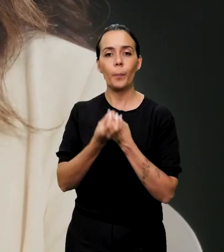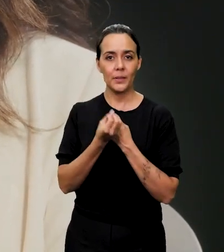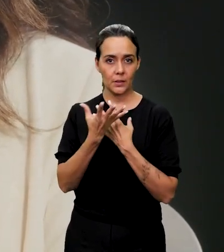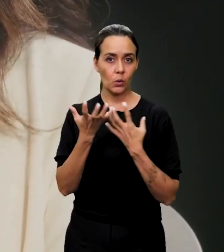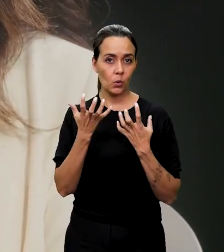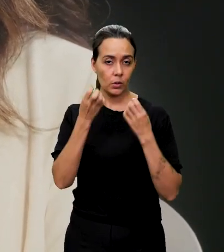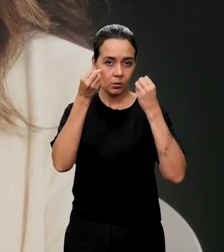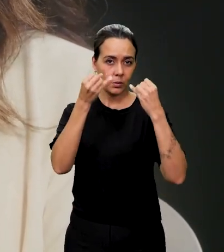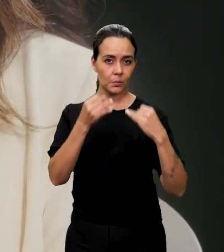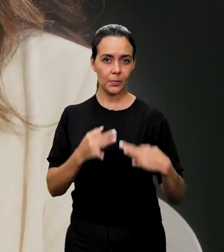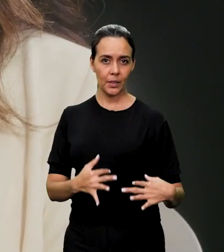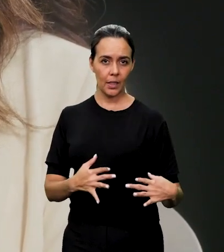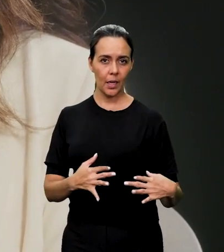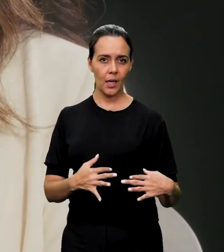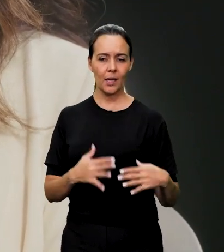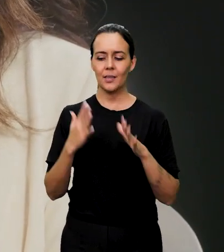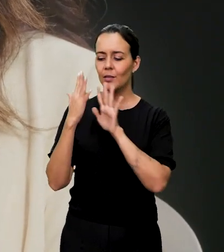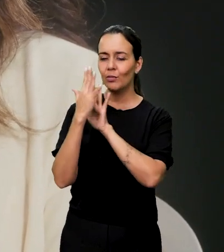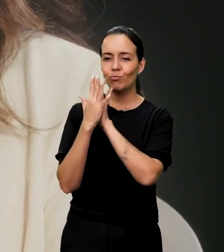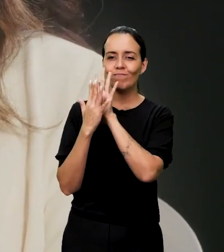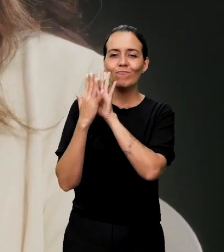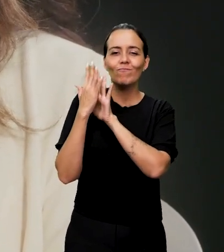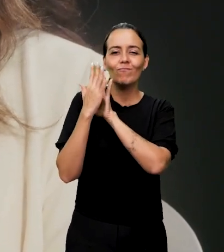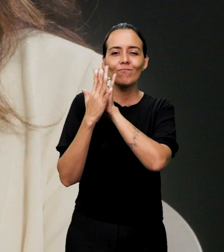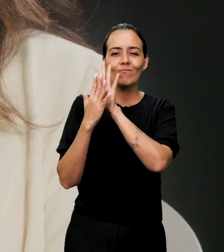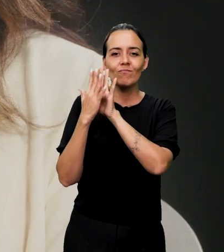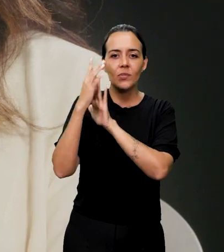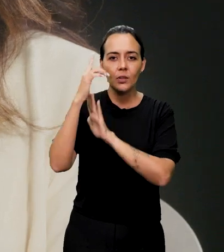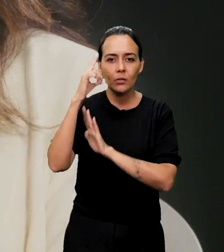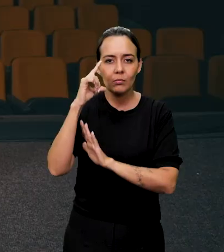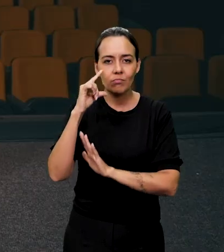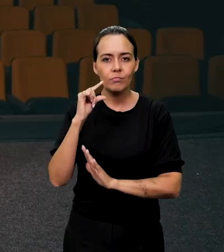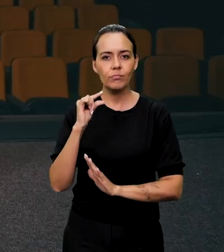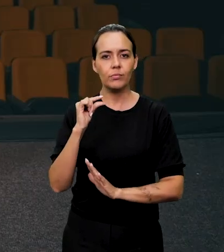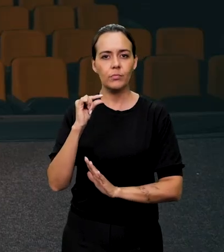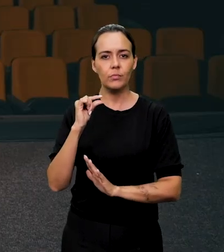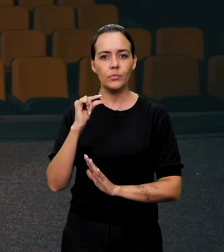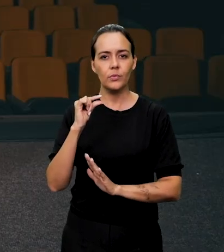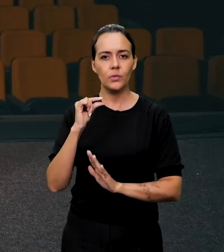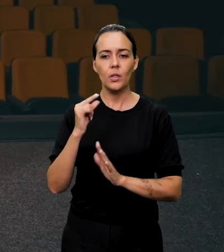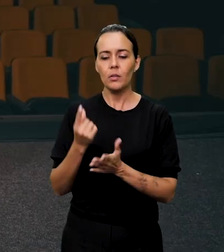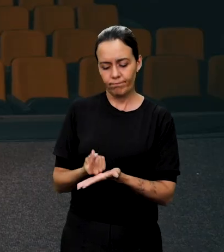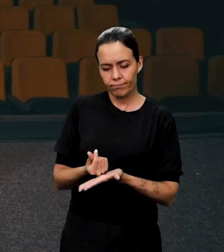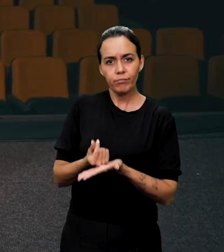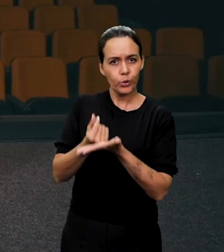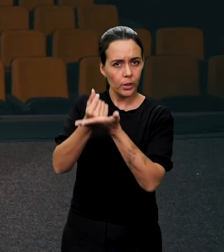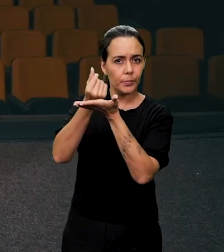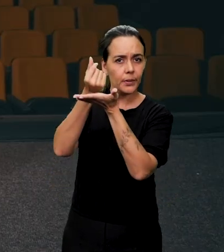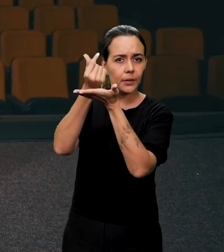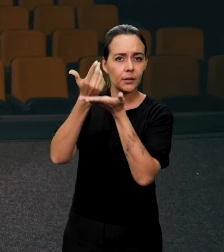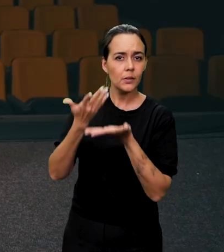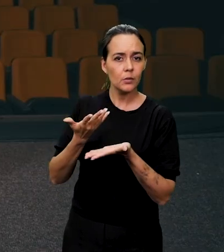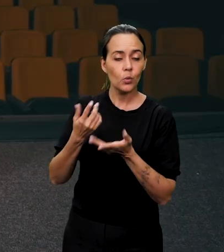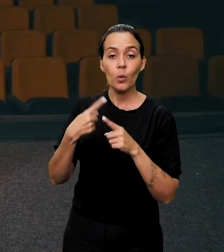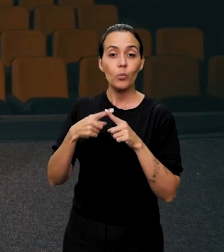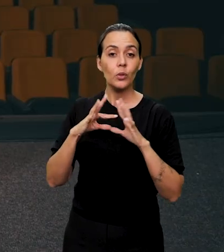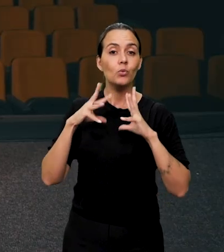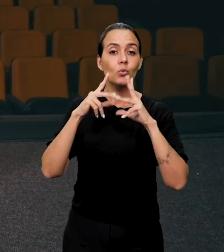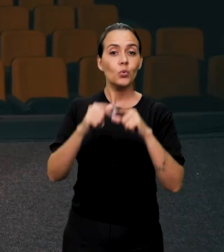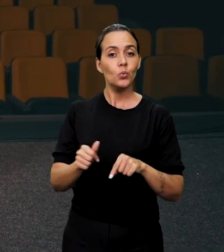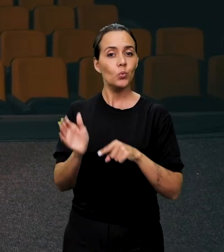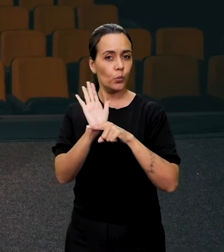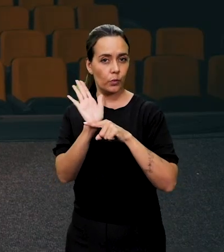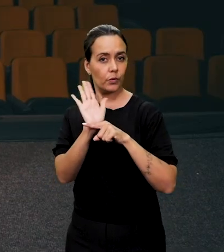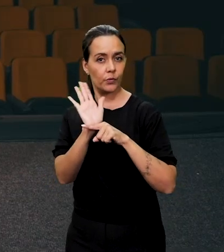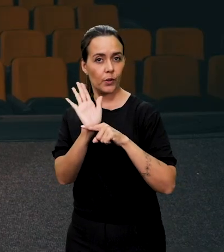aqui, para esse fator da deserotização dos filmes, que é o mercado, que é o capitalismo, porque os